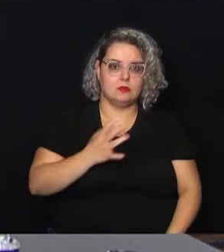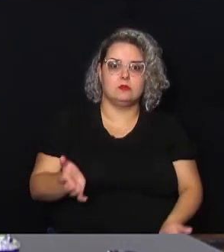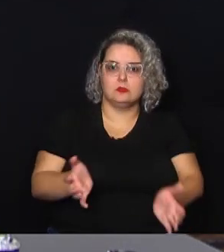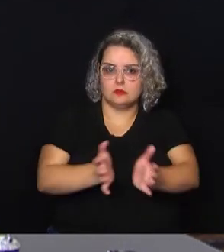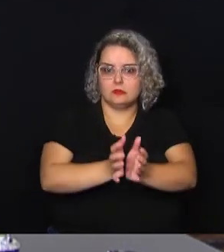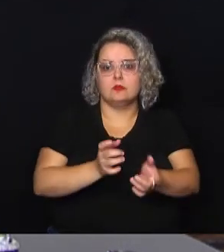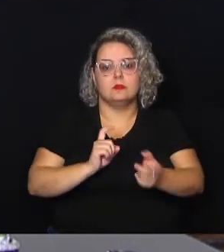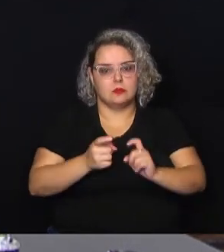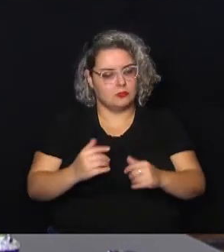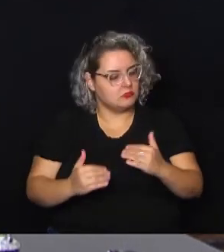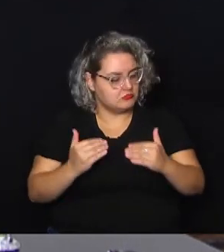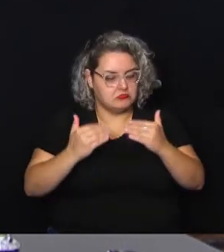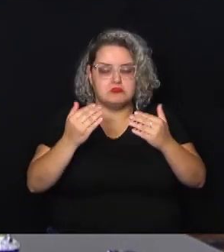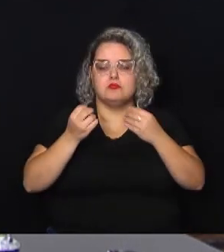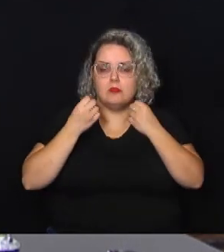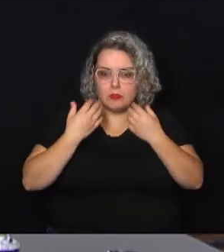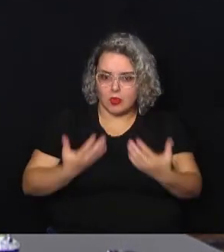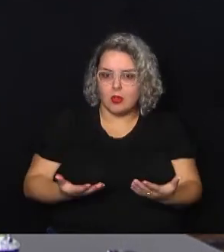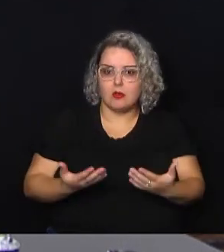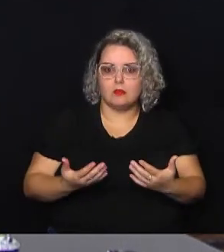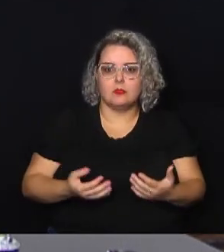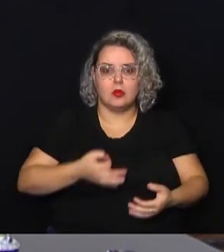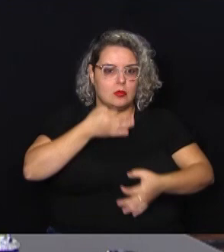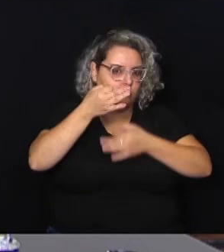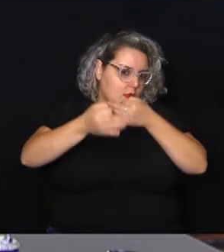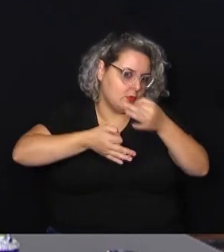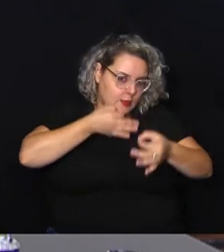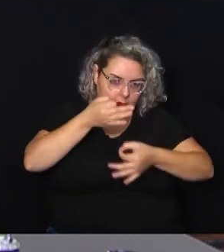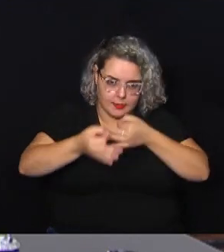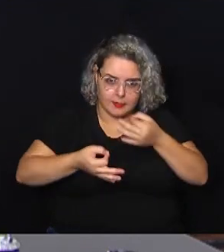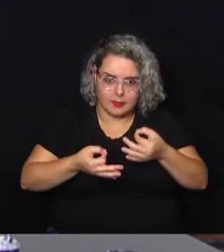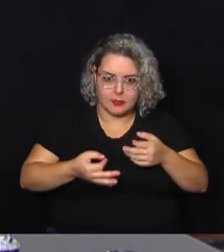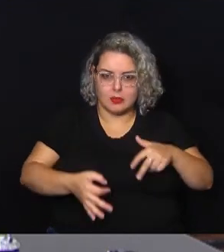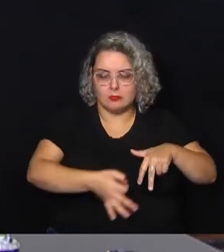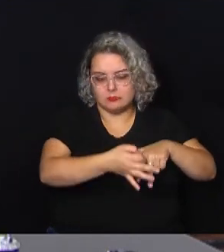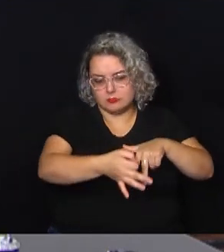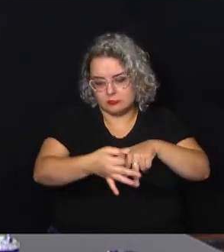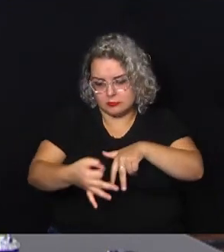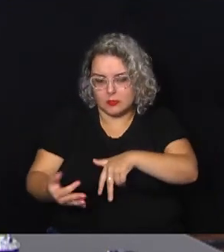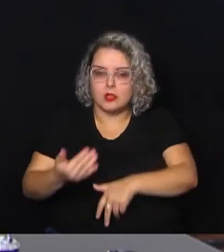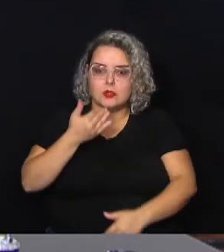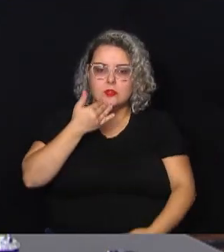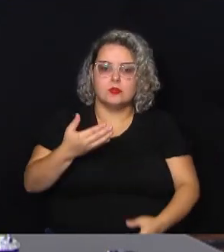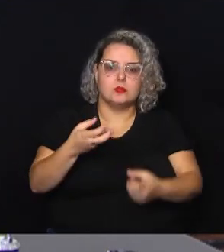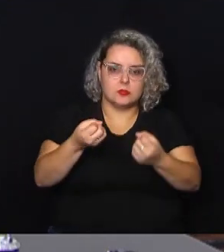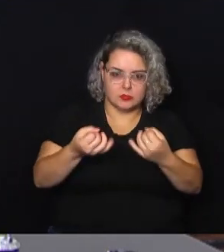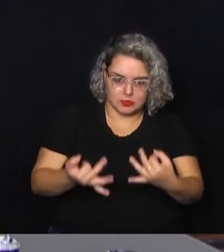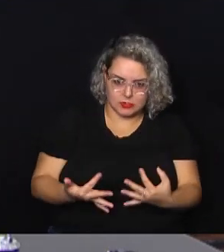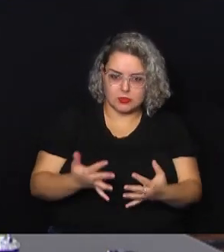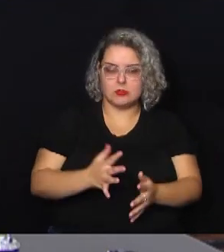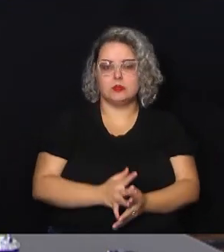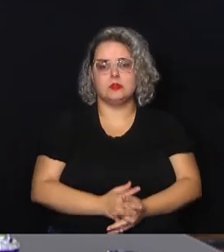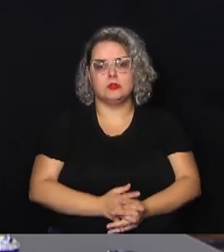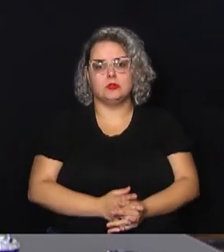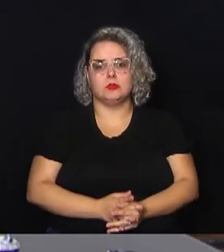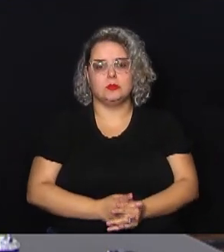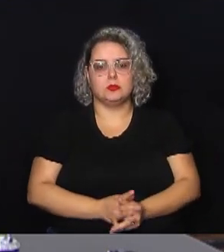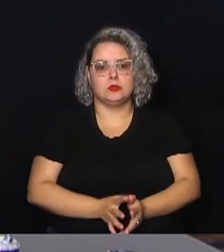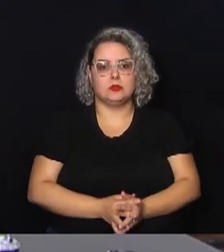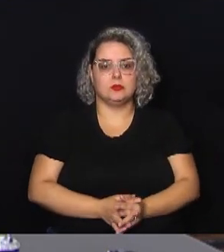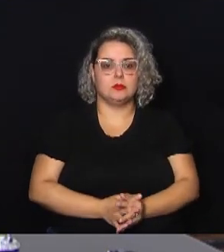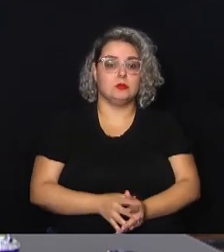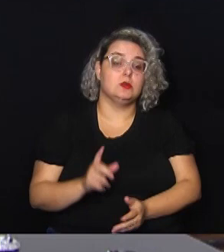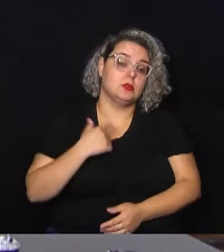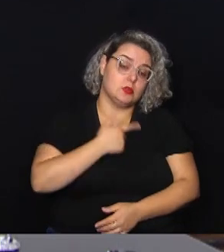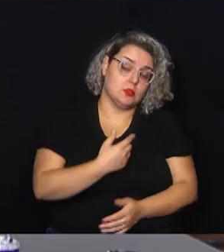uma reunião muito produtiva eles expuseram as suas reivindicações as justificativas e Nós criamos